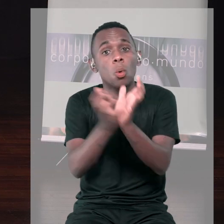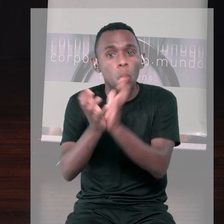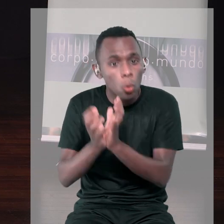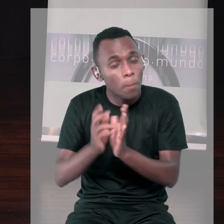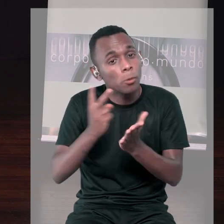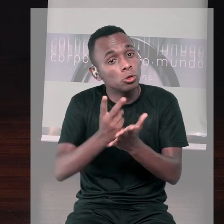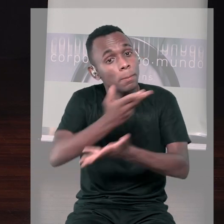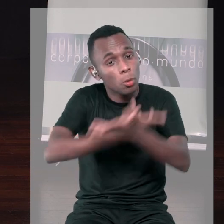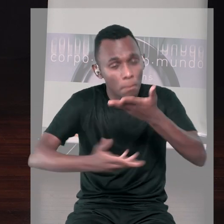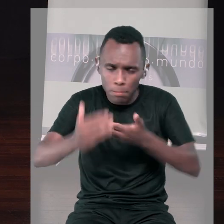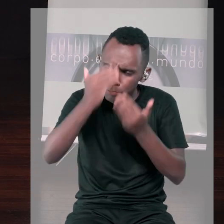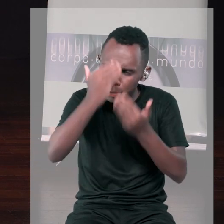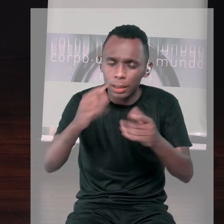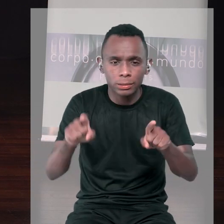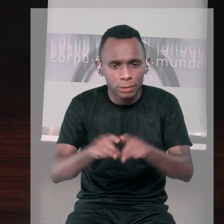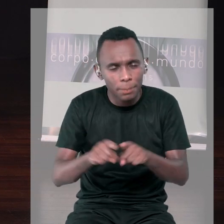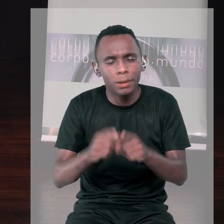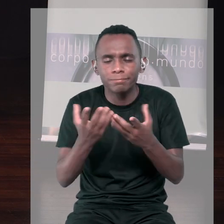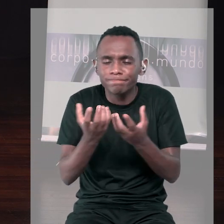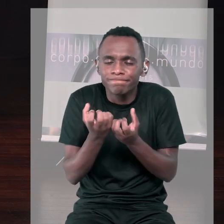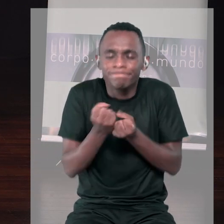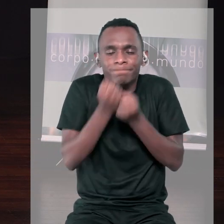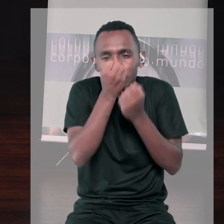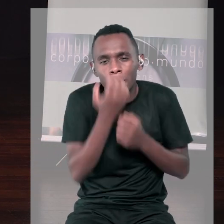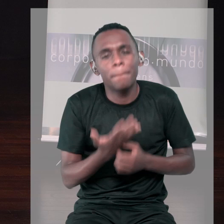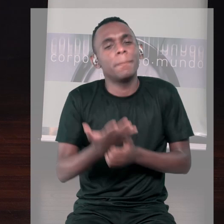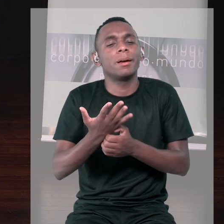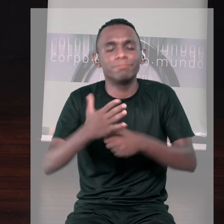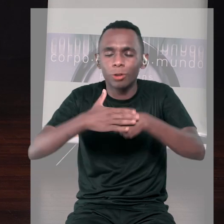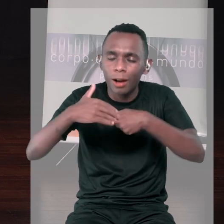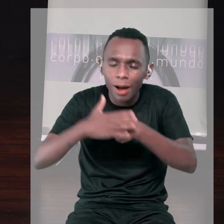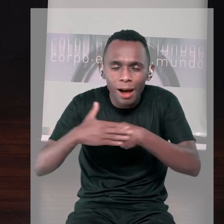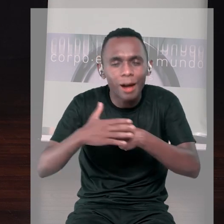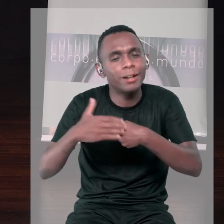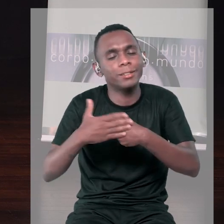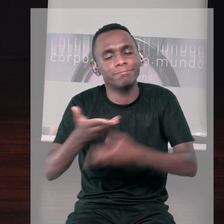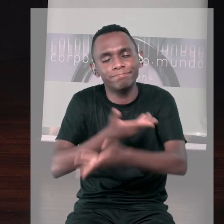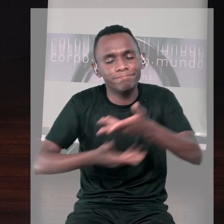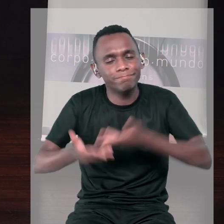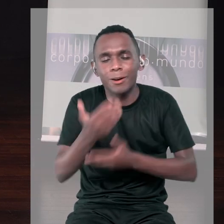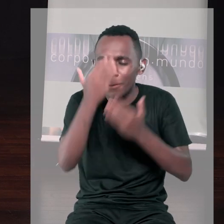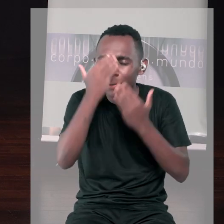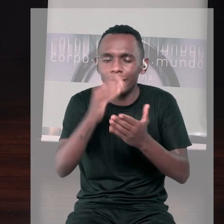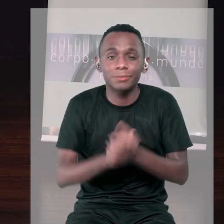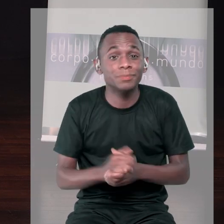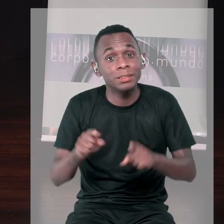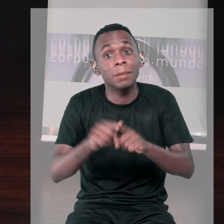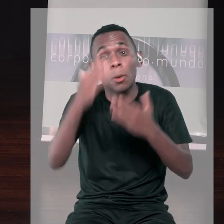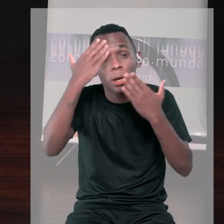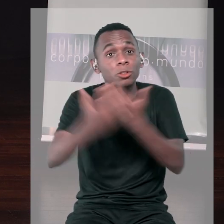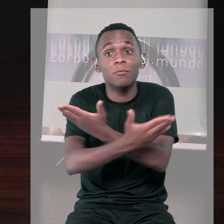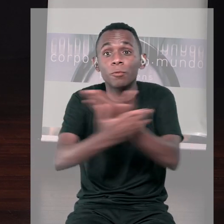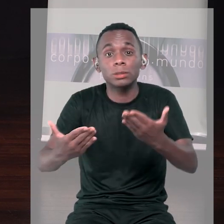Papo, que nos acolhe sempre tão bem, com tanta generosidade, com tanta simpatia. Muito obrigado e obrigado a vocês por estarem